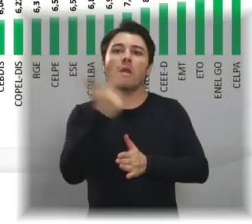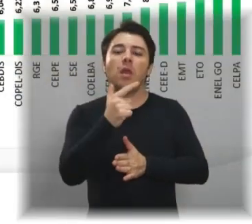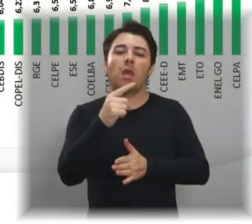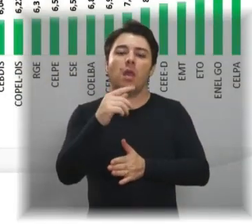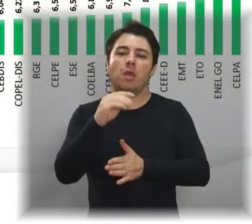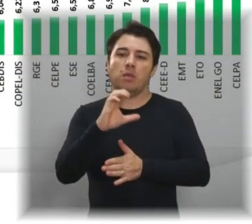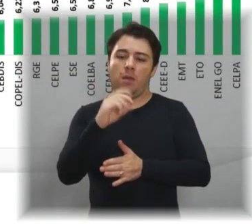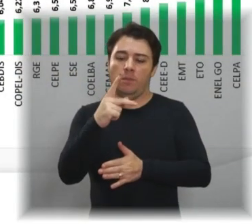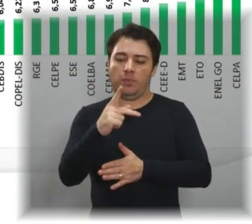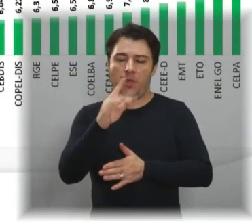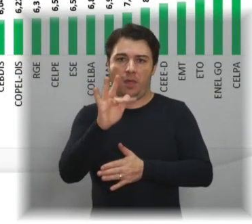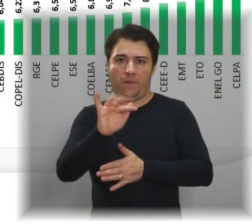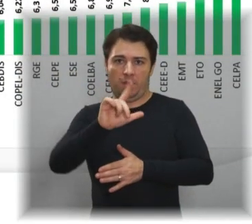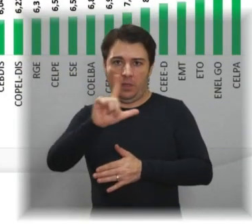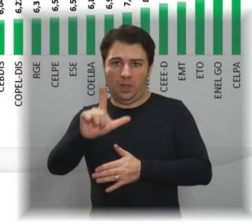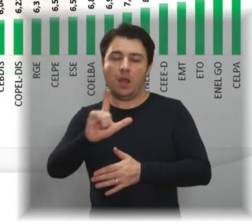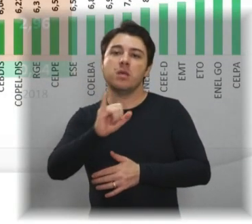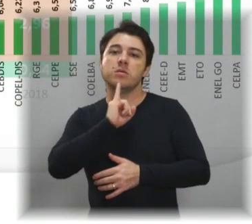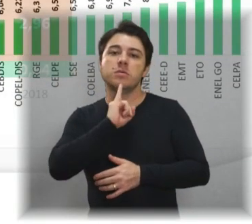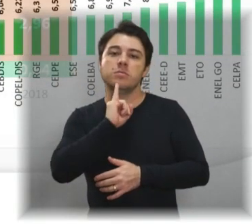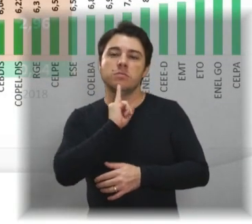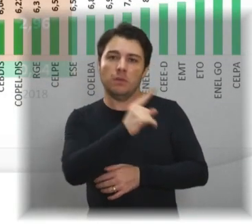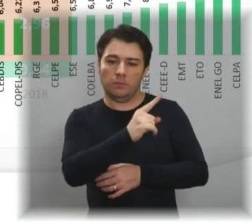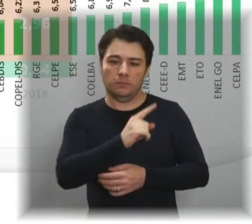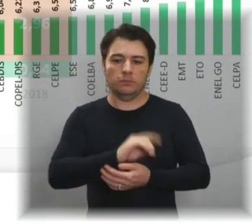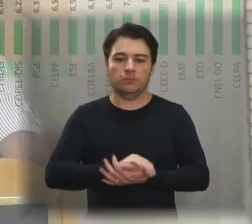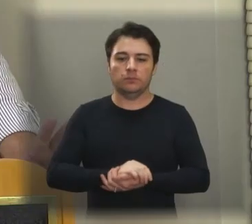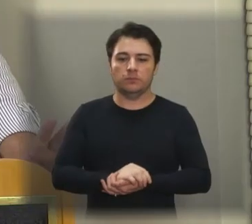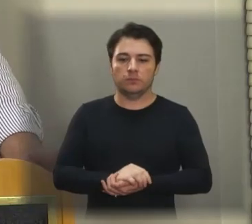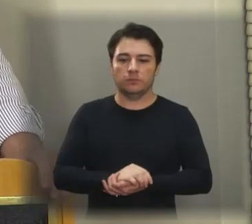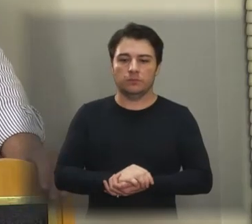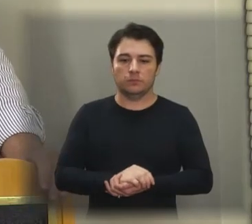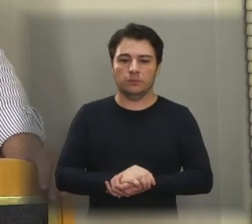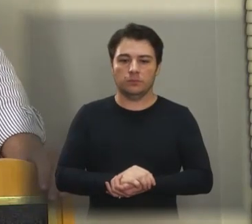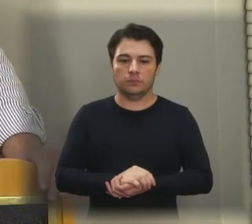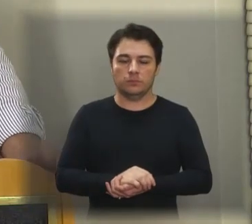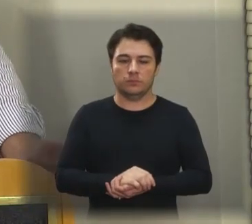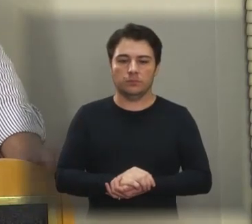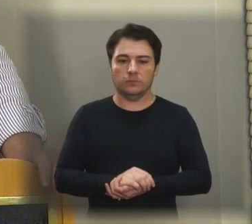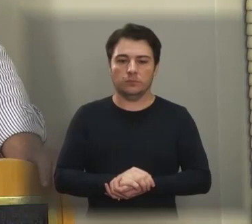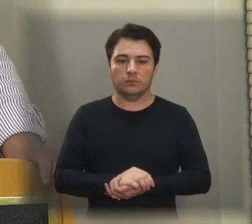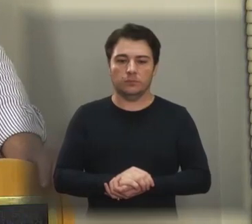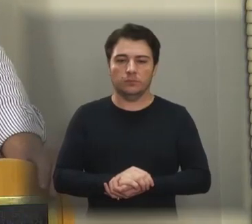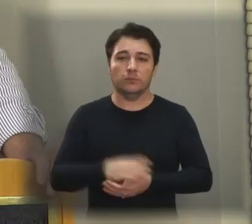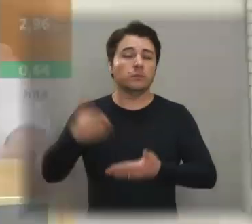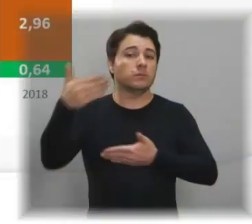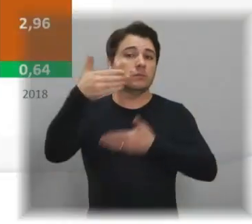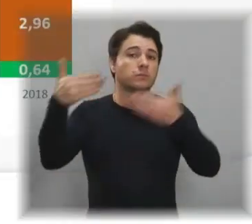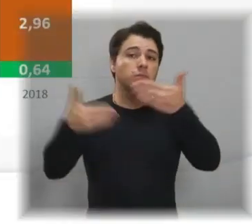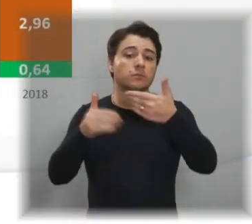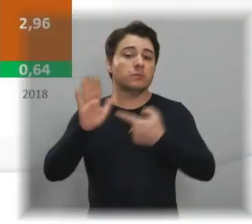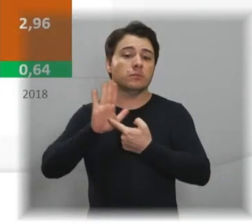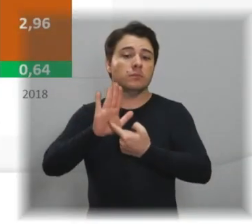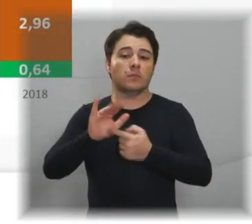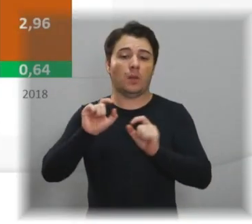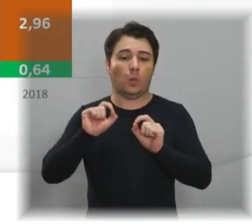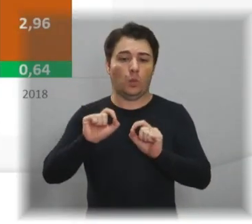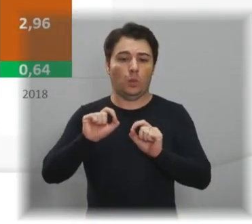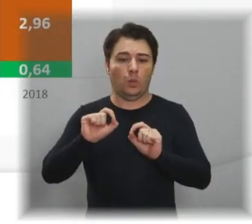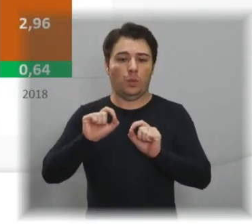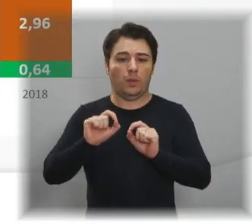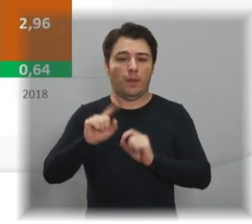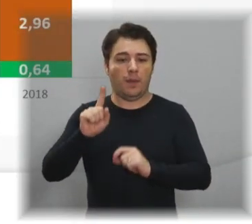Piratininga o coletivo pode passar e aqui para esse slide mostra que o deck